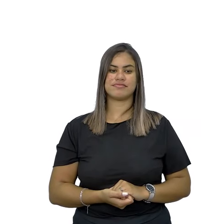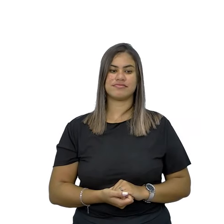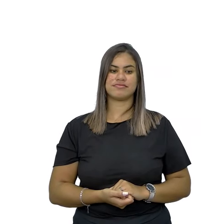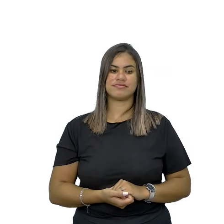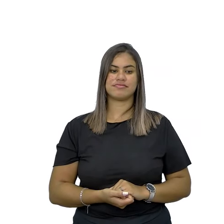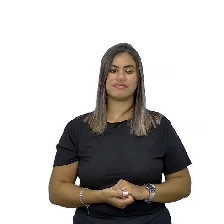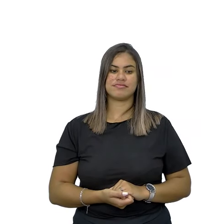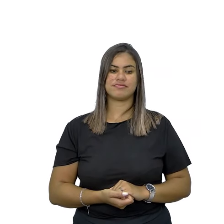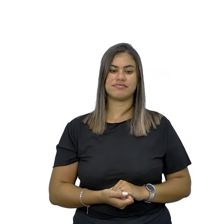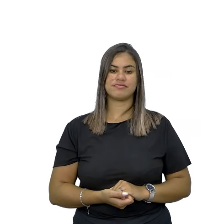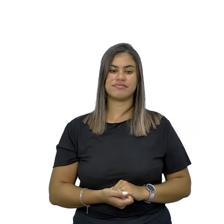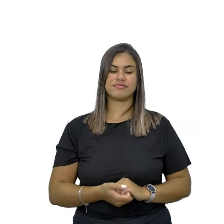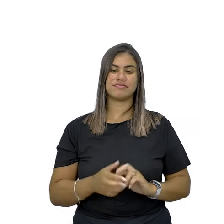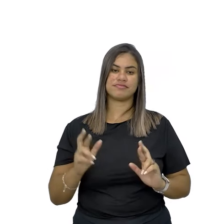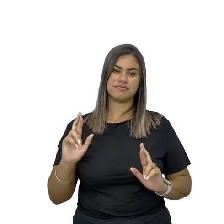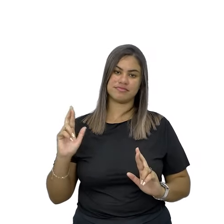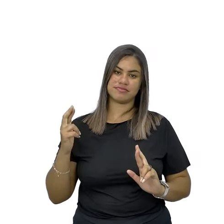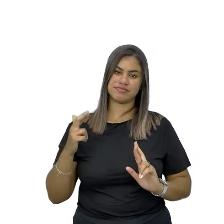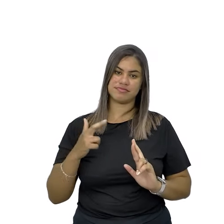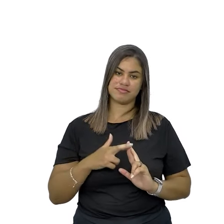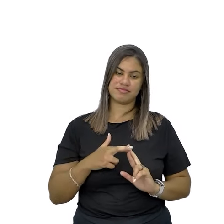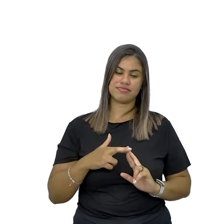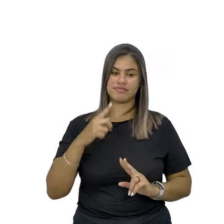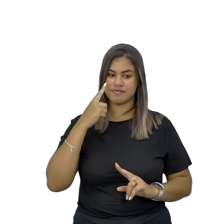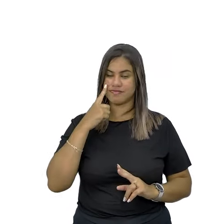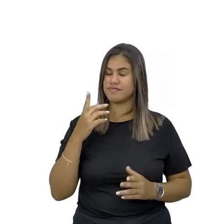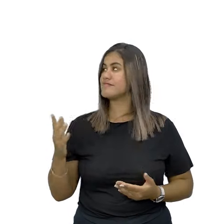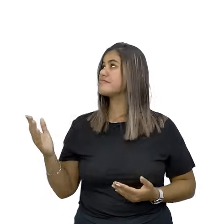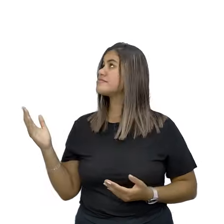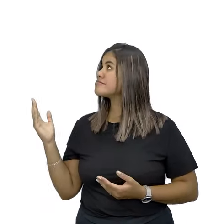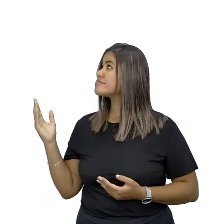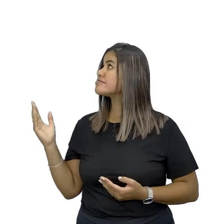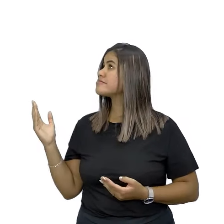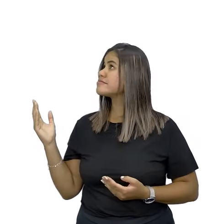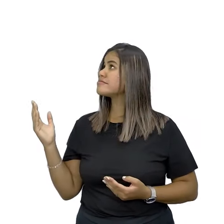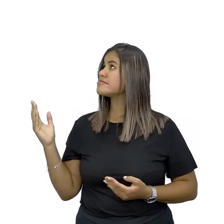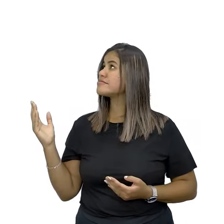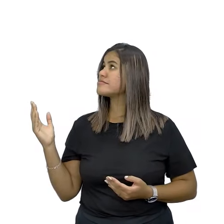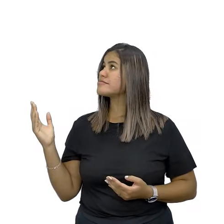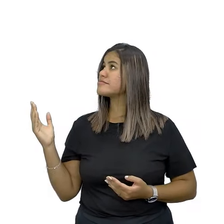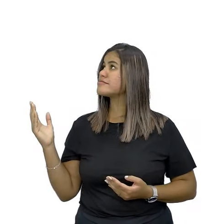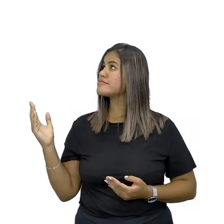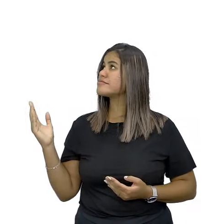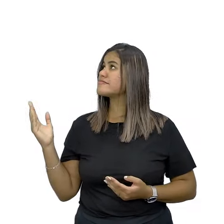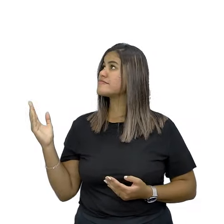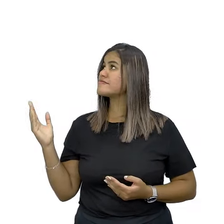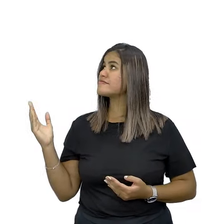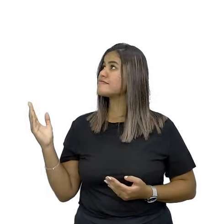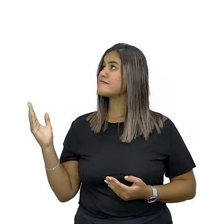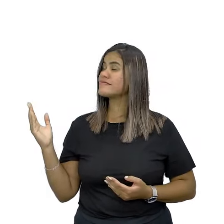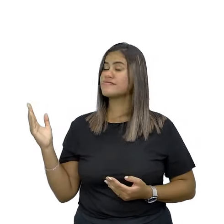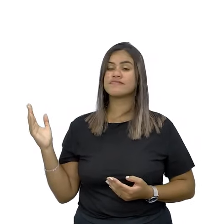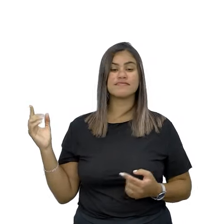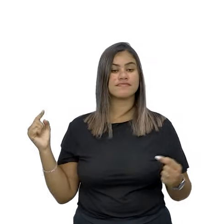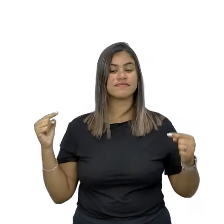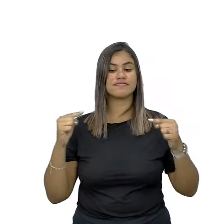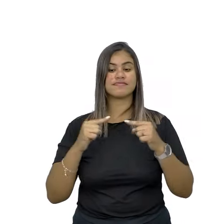As referências, né, de onde foi usado, os materiais foram consultados para que essa